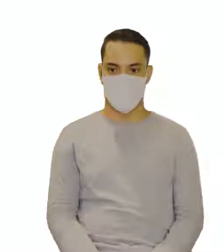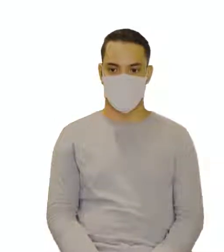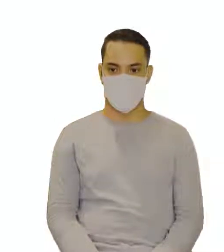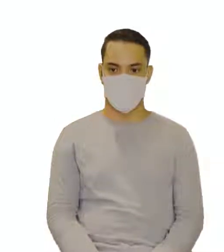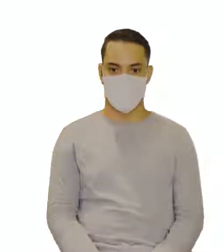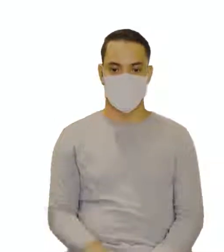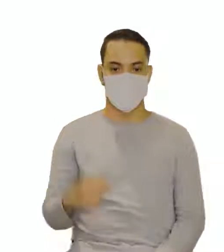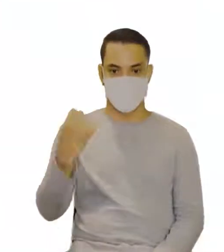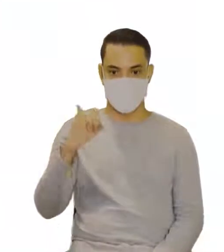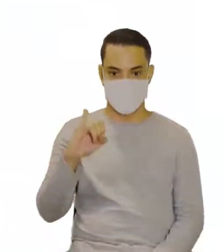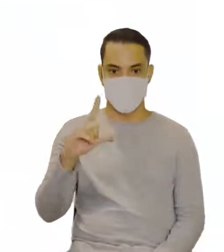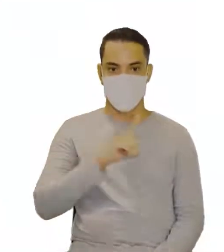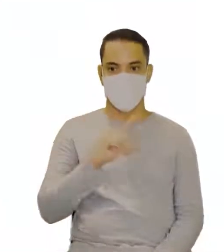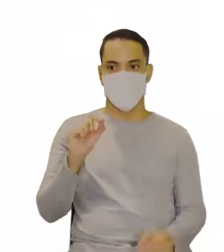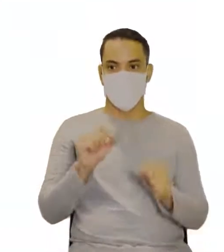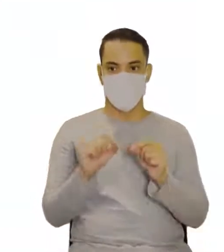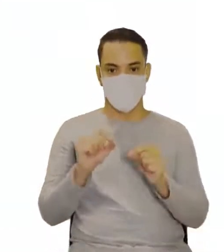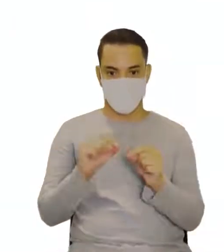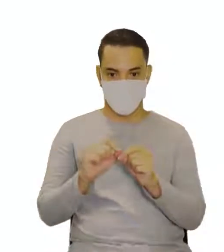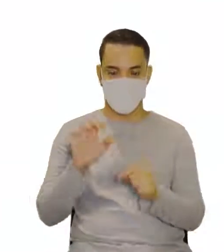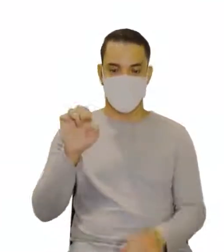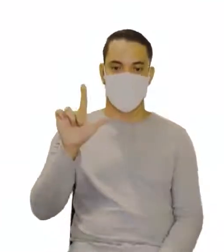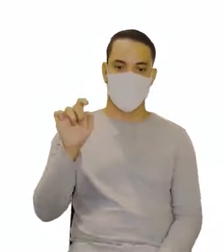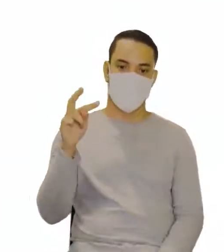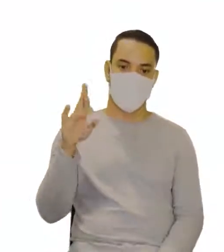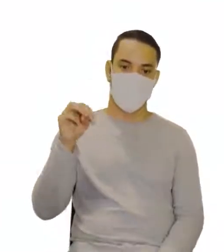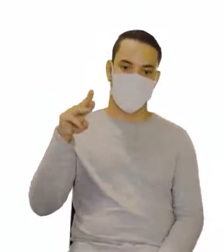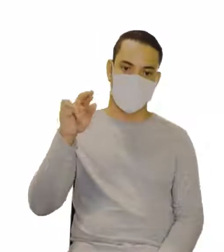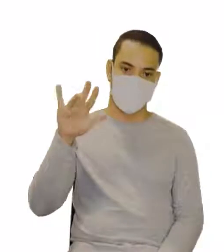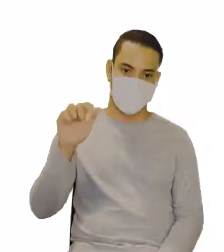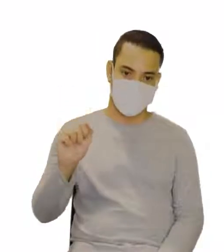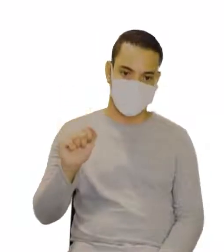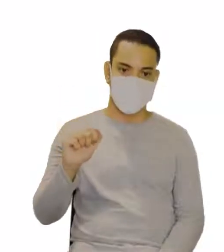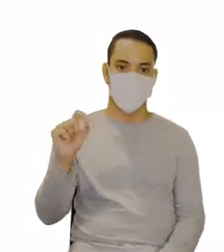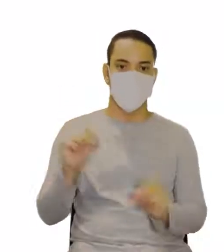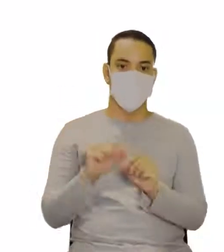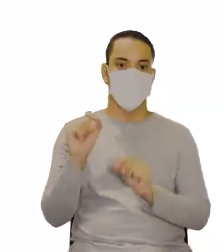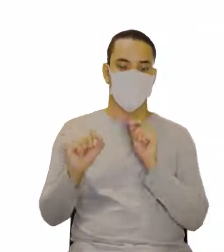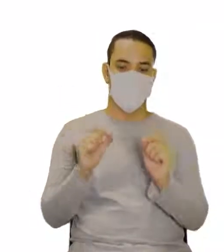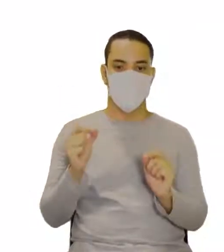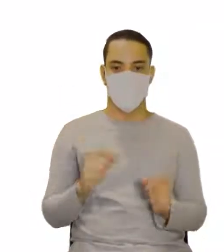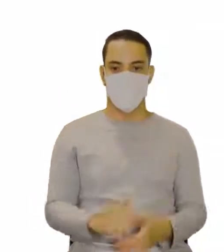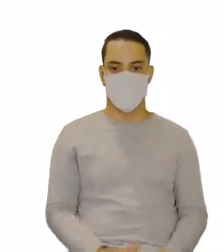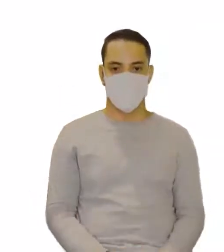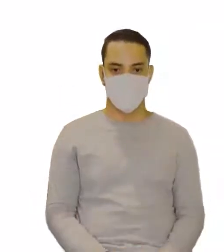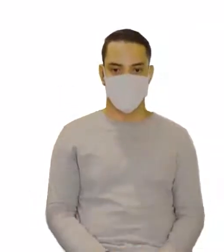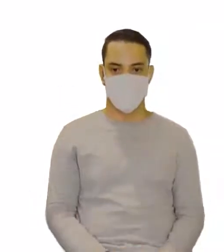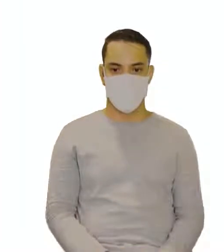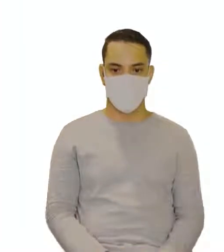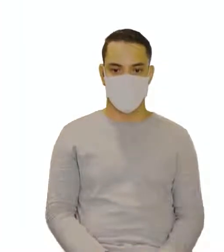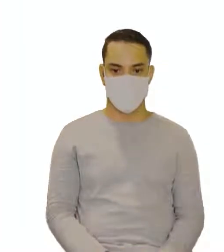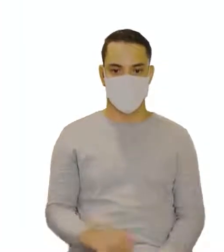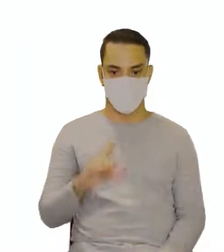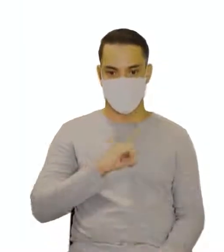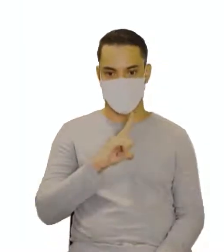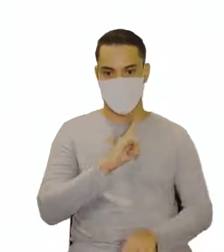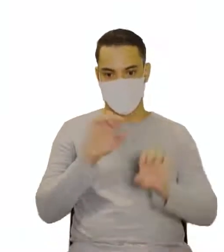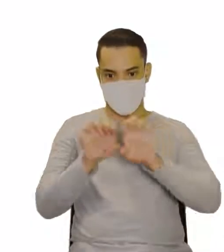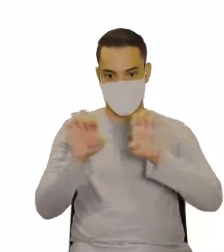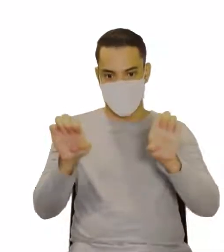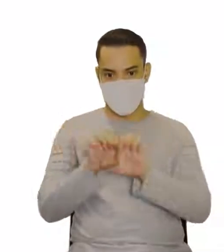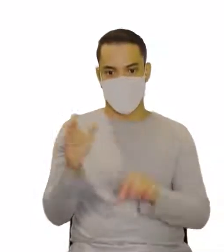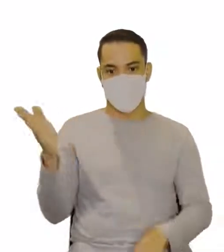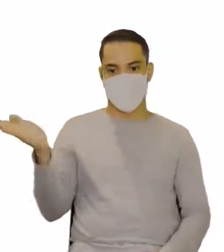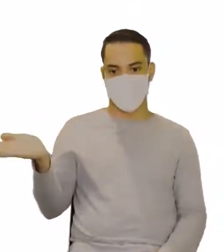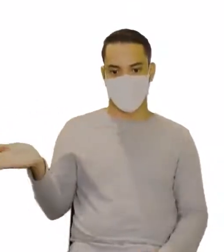isolar a eletromotriz, olha só, eu vou obter essa equação, como vocês podem